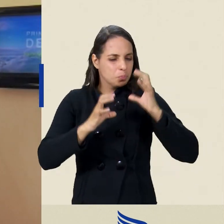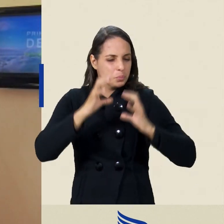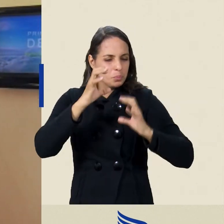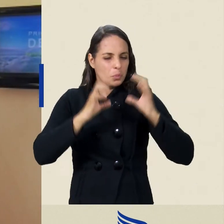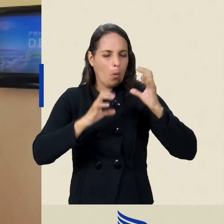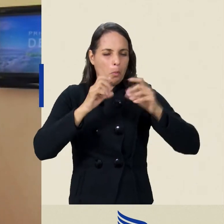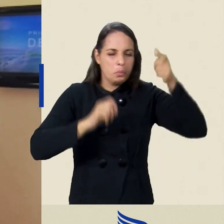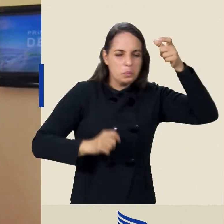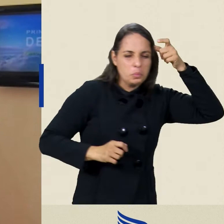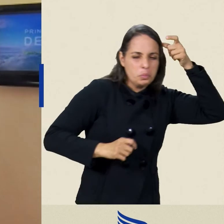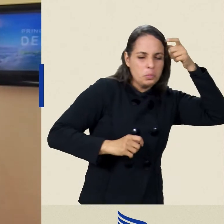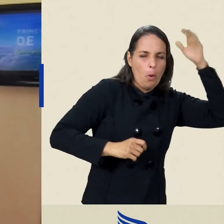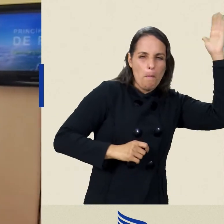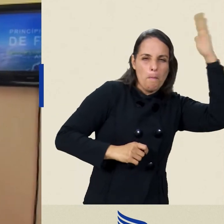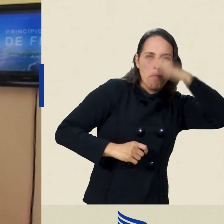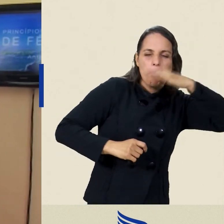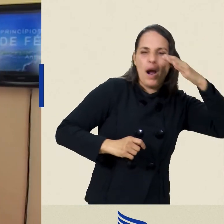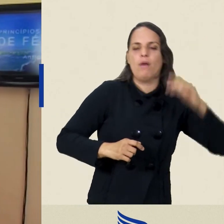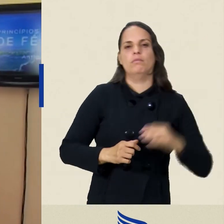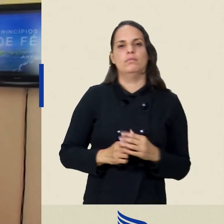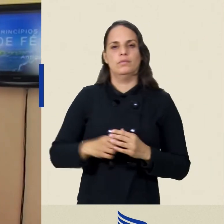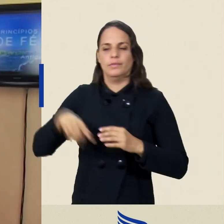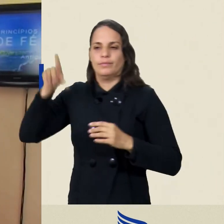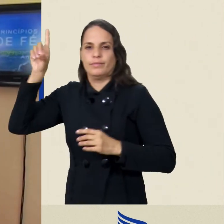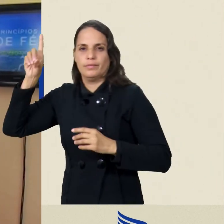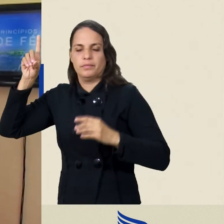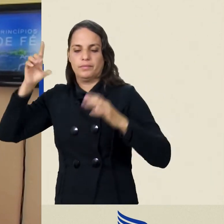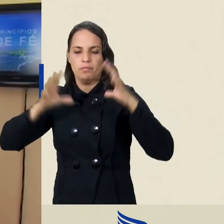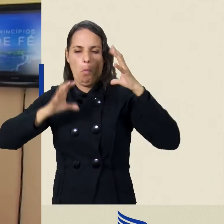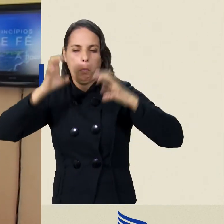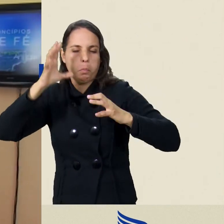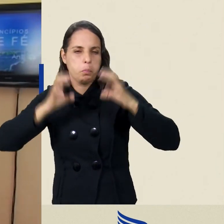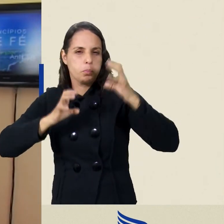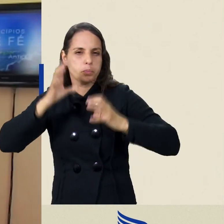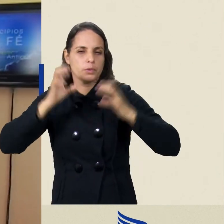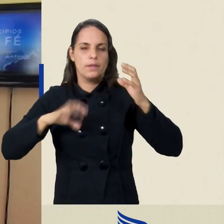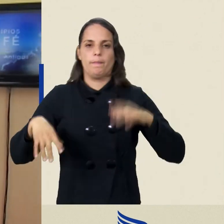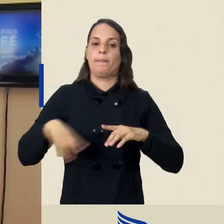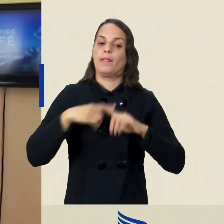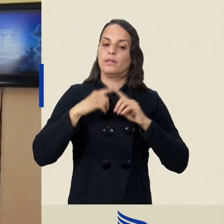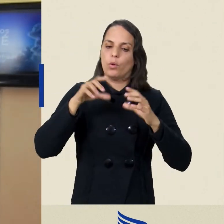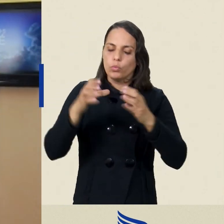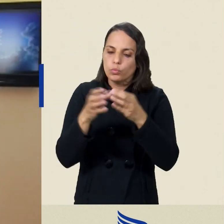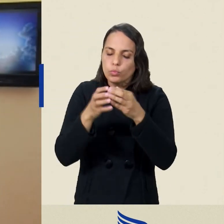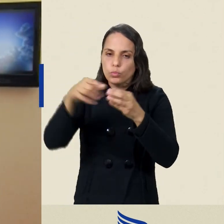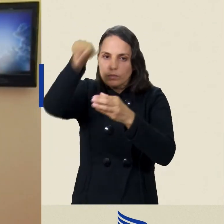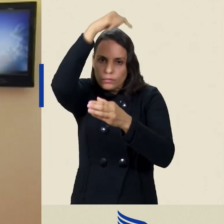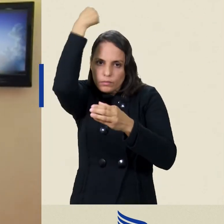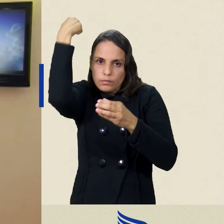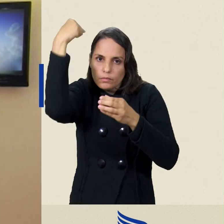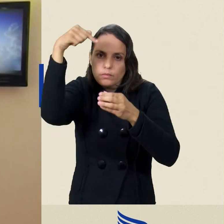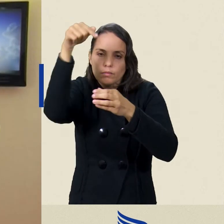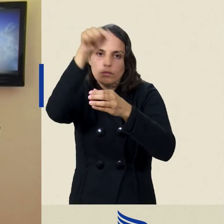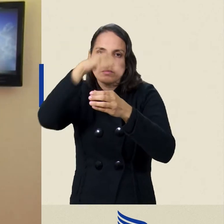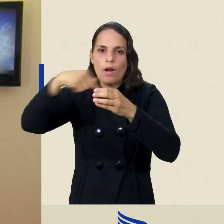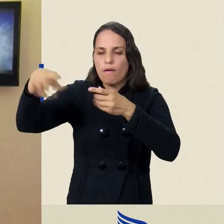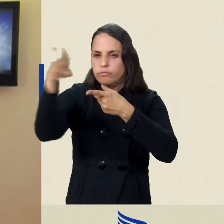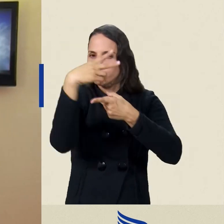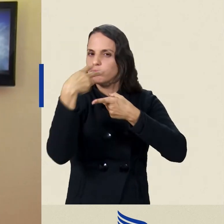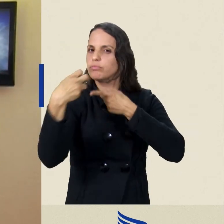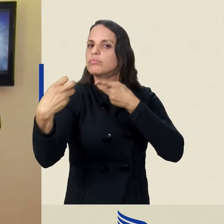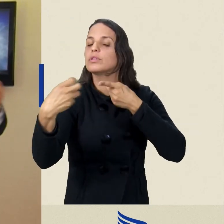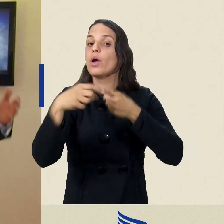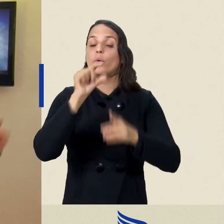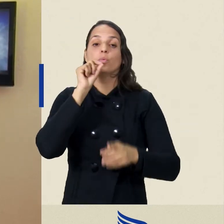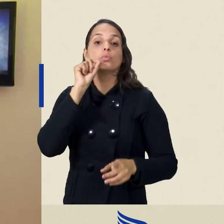e todas as suas hostes. Porém, estes santos possuem um elemento que garantirá sua vitória.